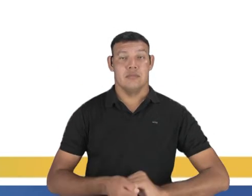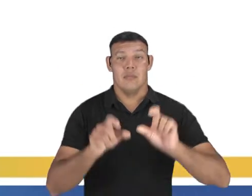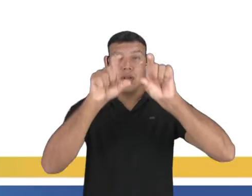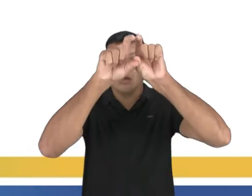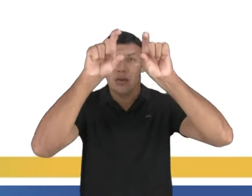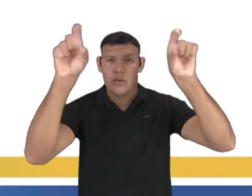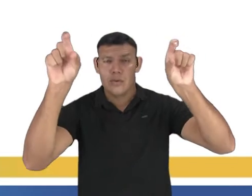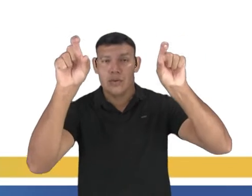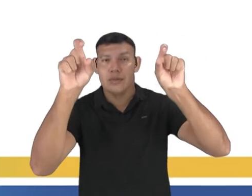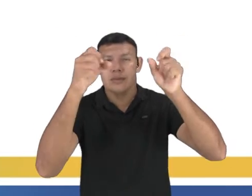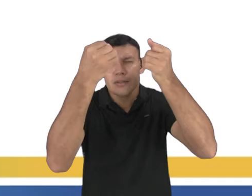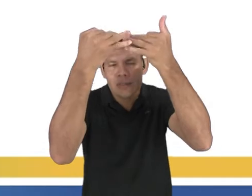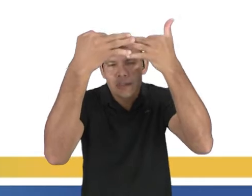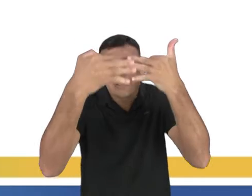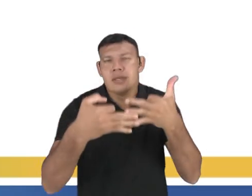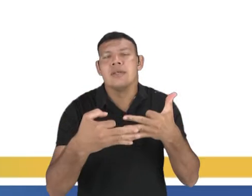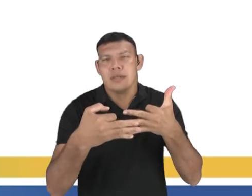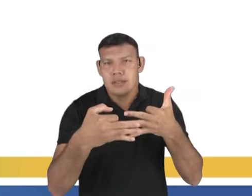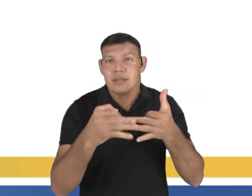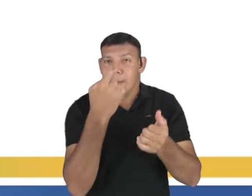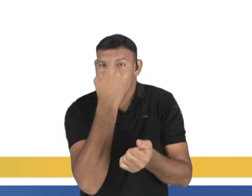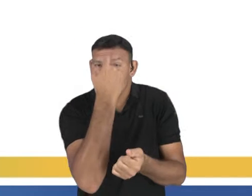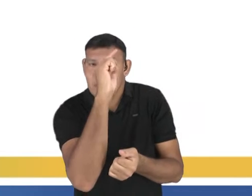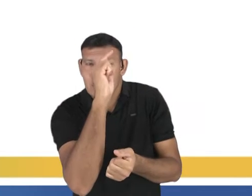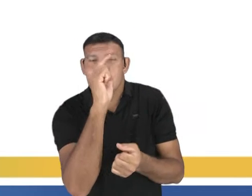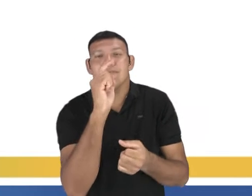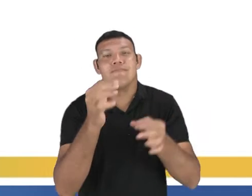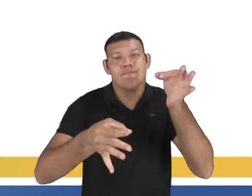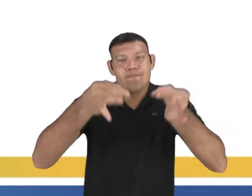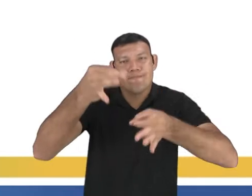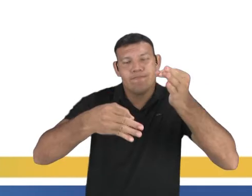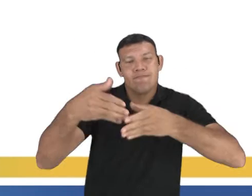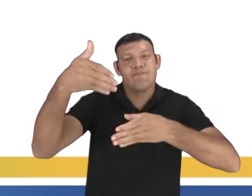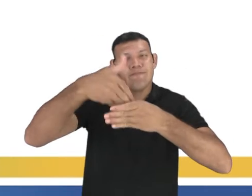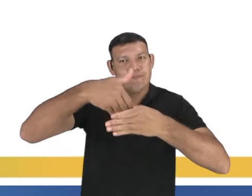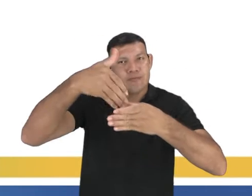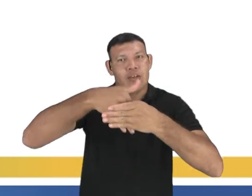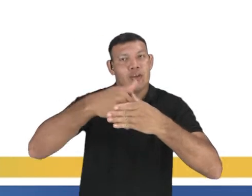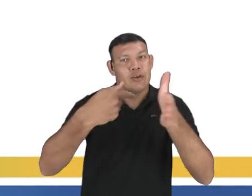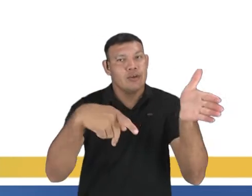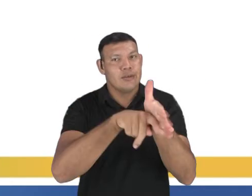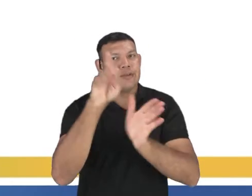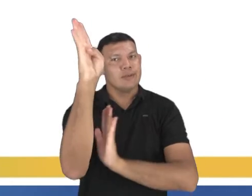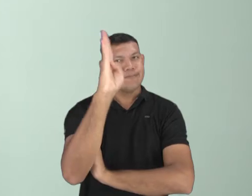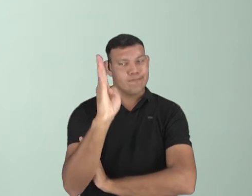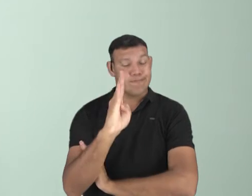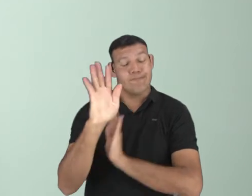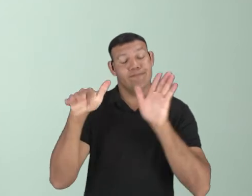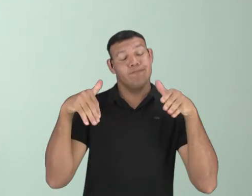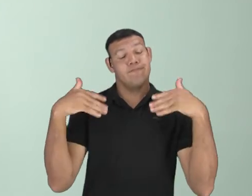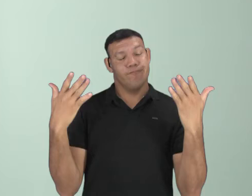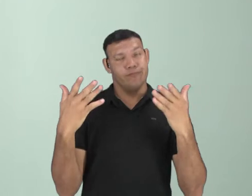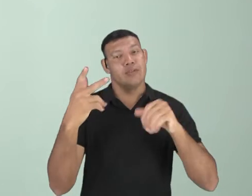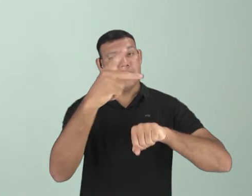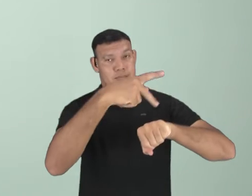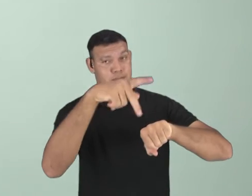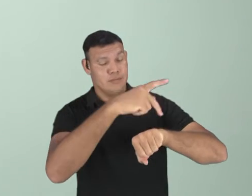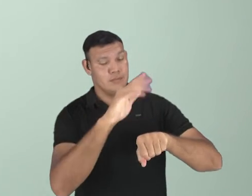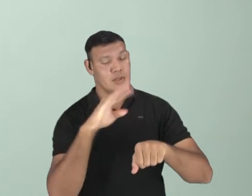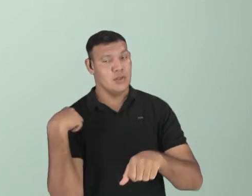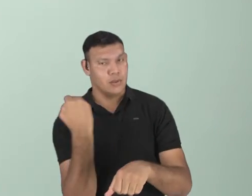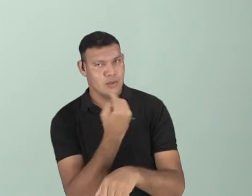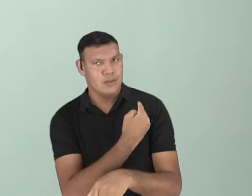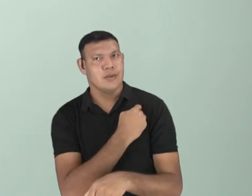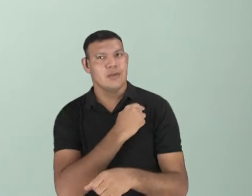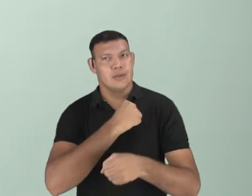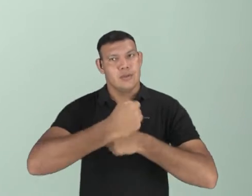fragmento ele menciona justamente a criação da justiça eleitoral no nosso Brasil, enfim, no nosso país, no